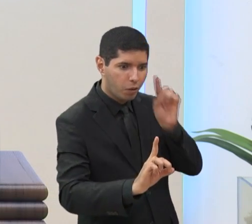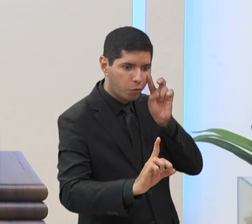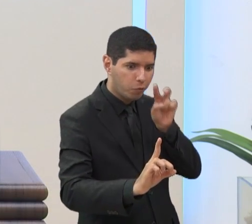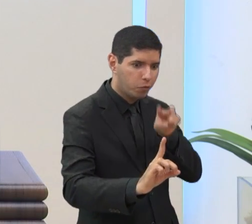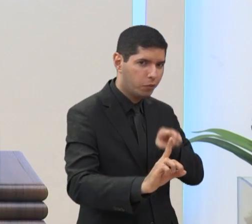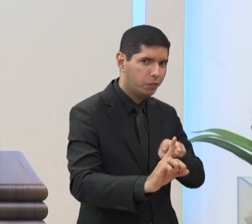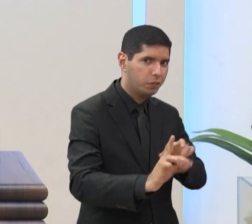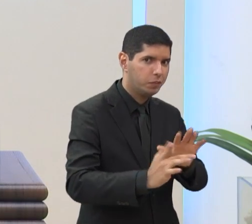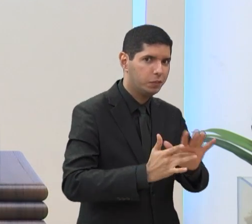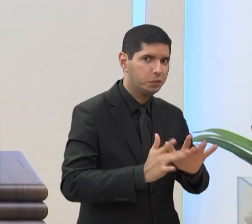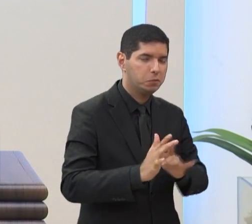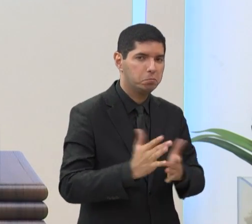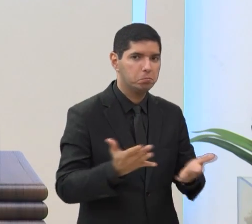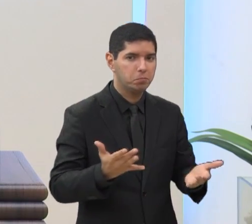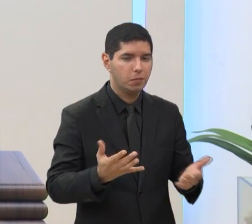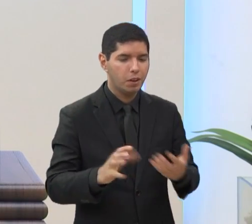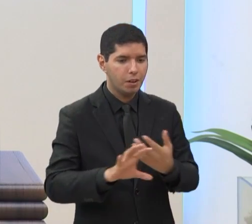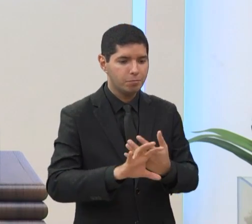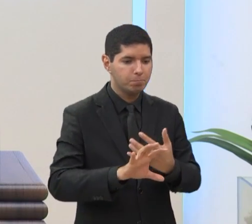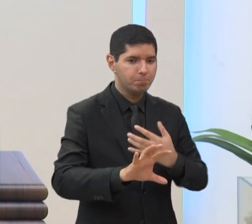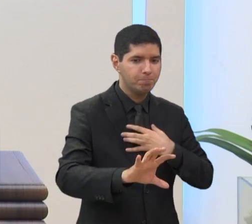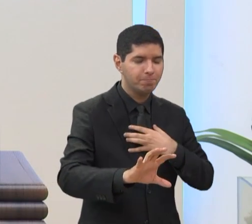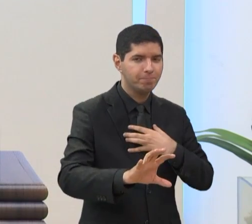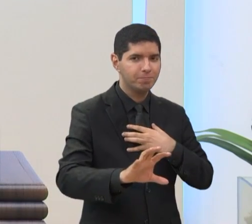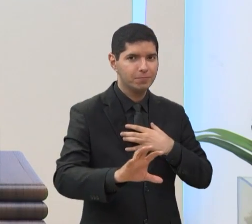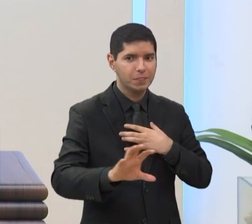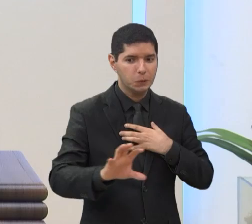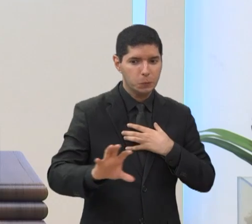oportunidade de ter Jesus